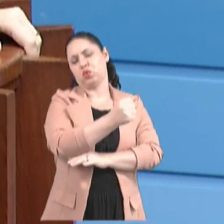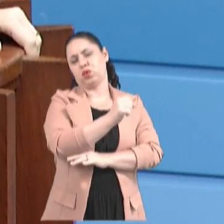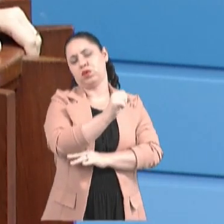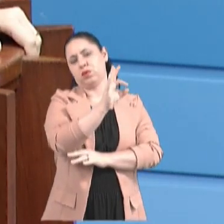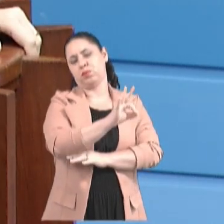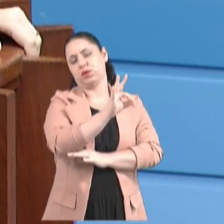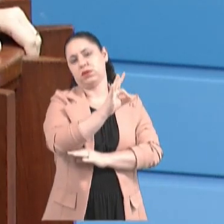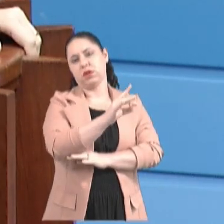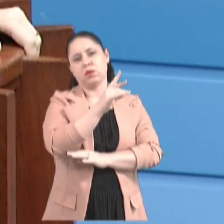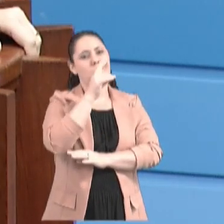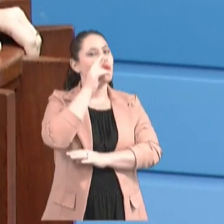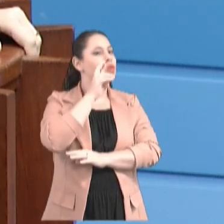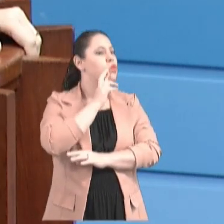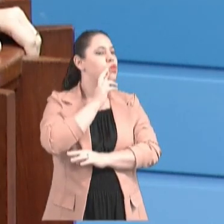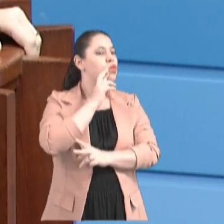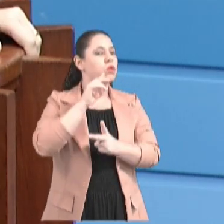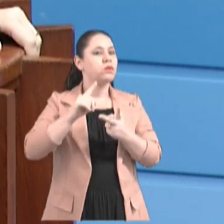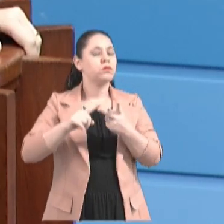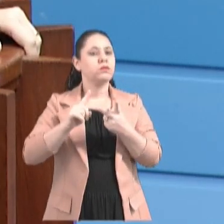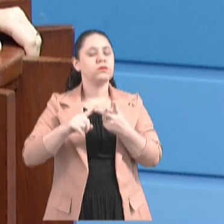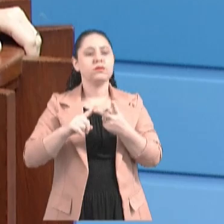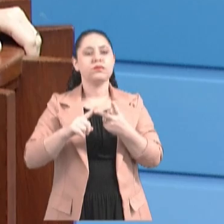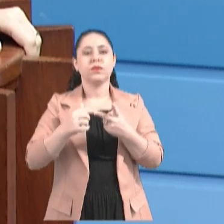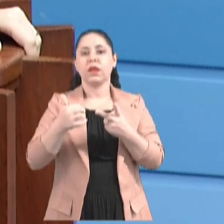para o governador Riedel,